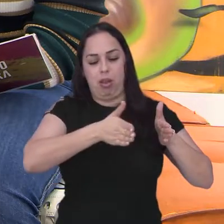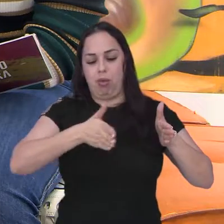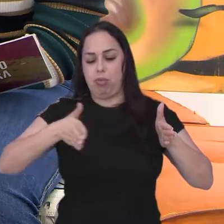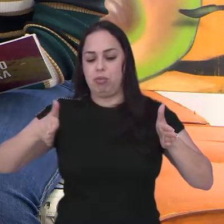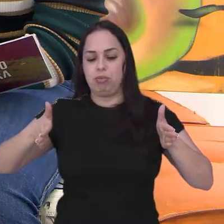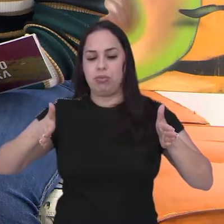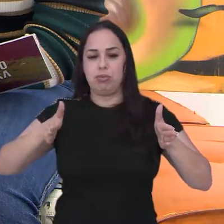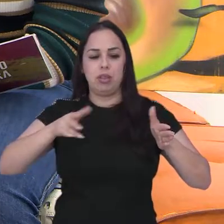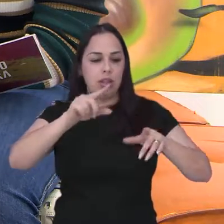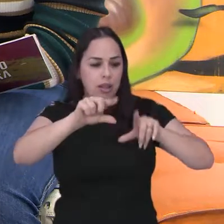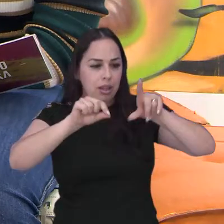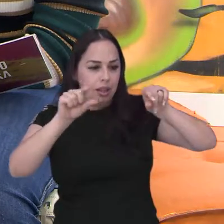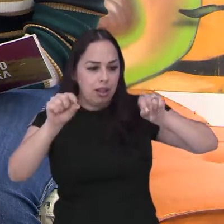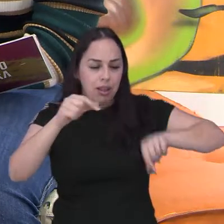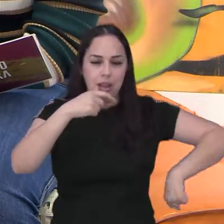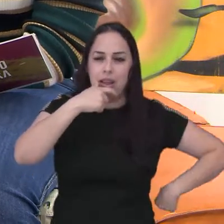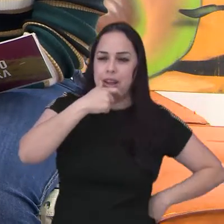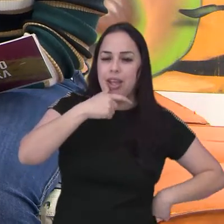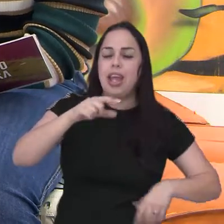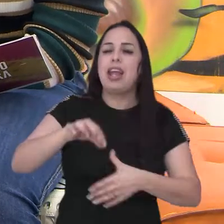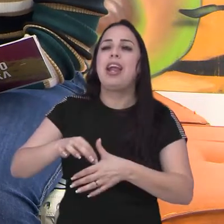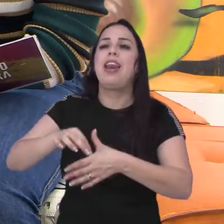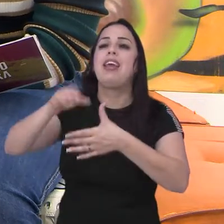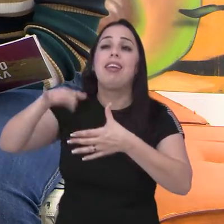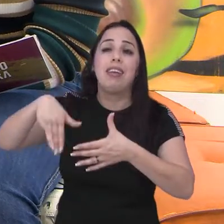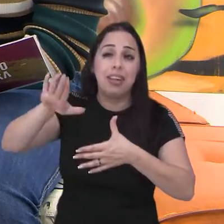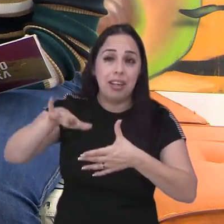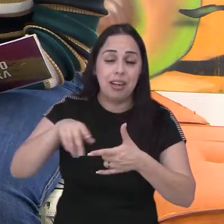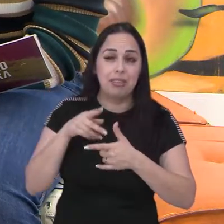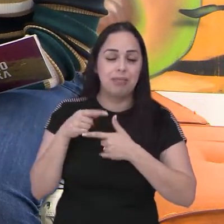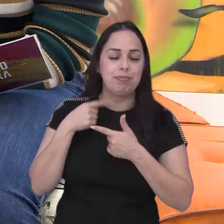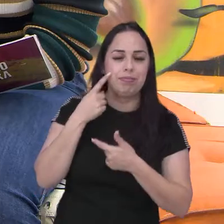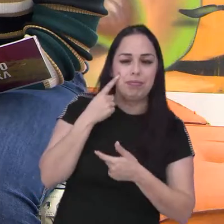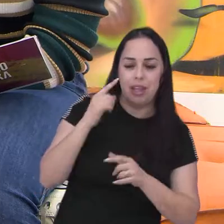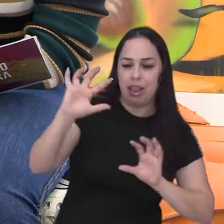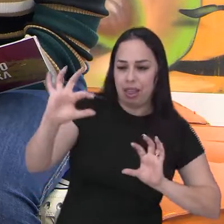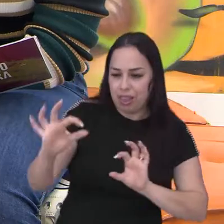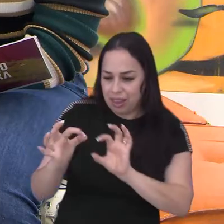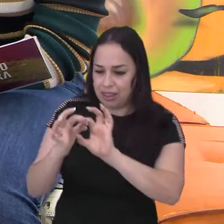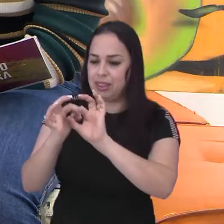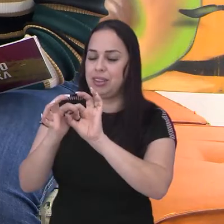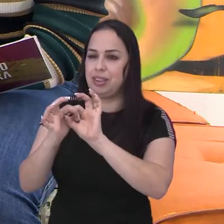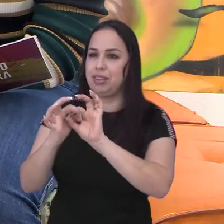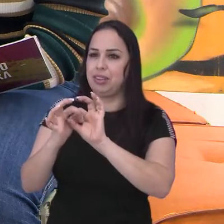organizacional, porque você identifica as lideranças, né? Cria uma conexão com essas pessoas lá